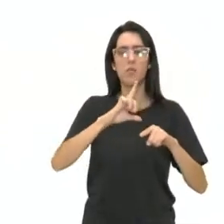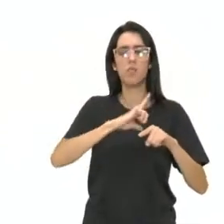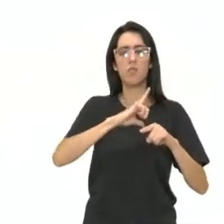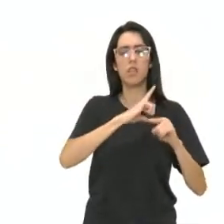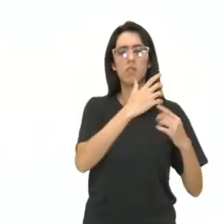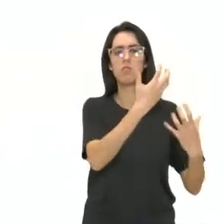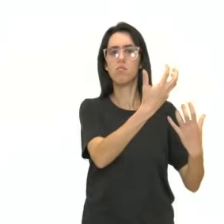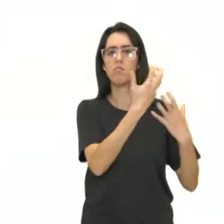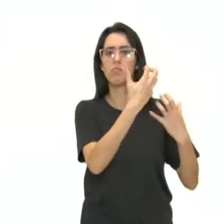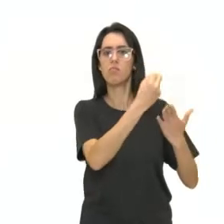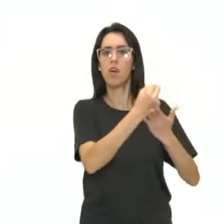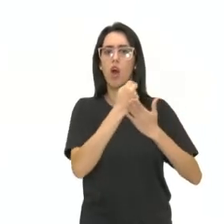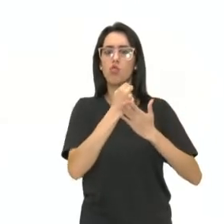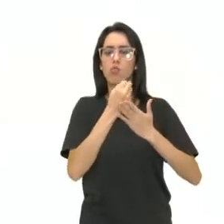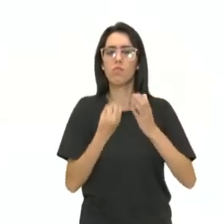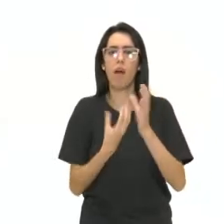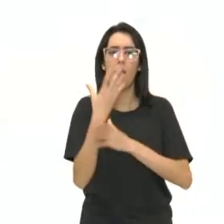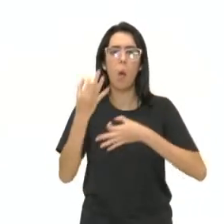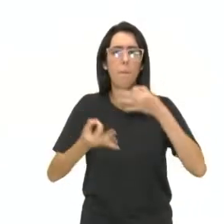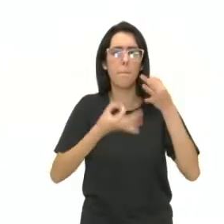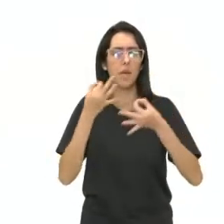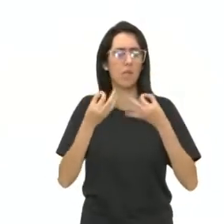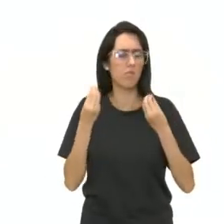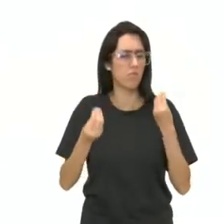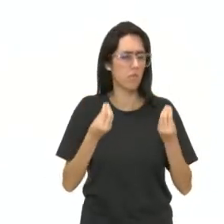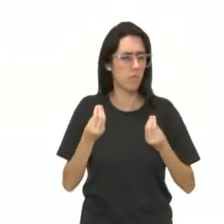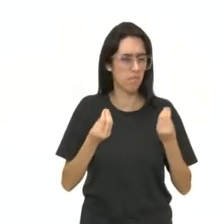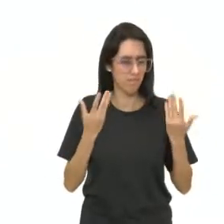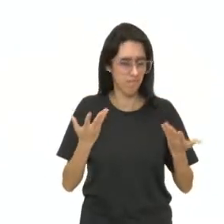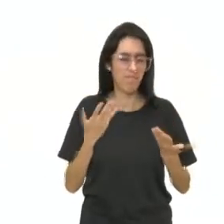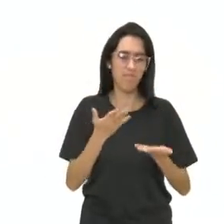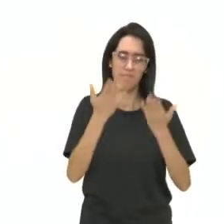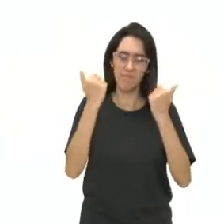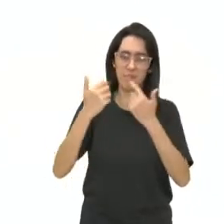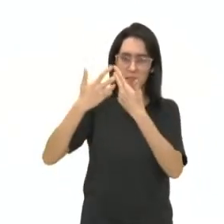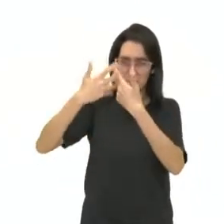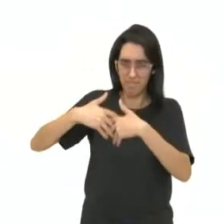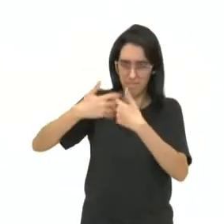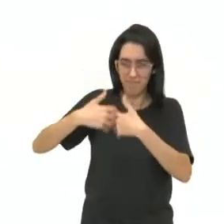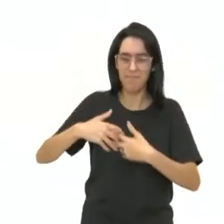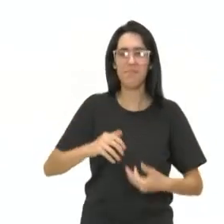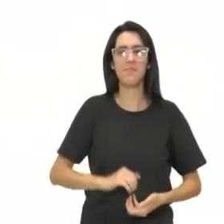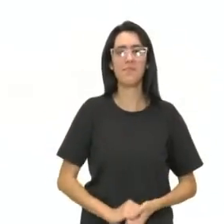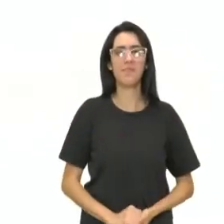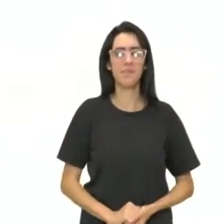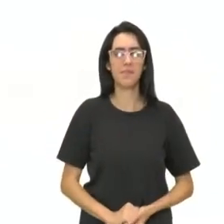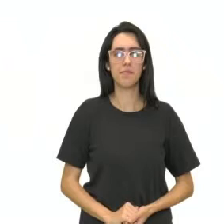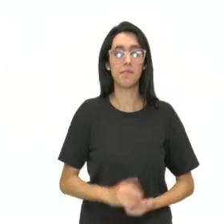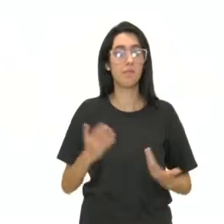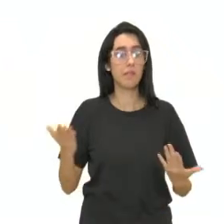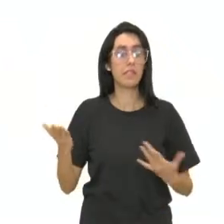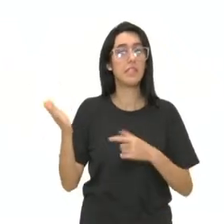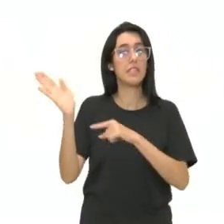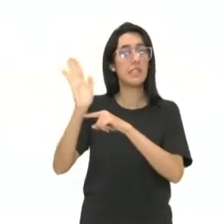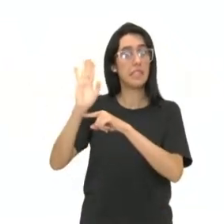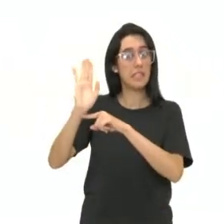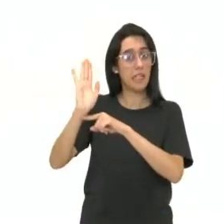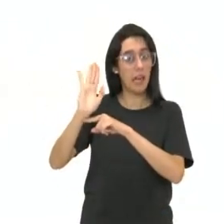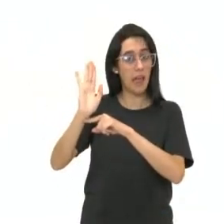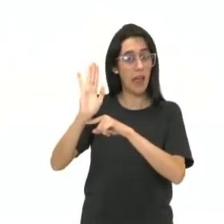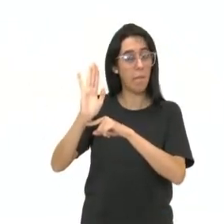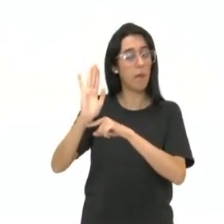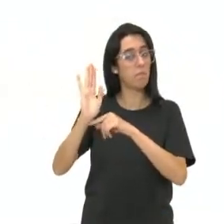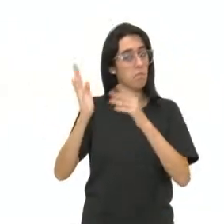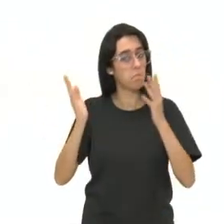opinião. Vamos entonces, vamos a seguir, vamos a reflexionar. Al cinema. ¿Crees que el cine